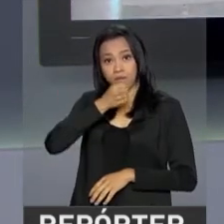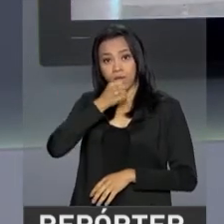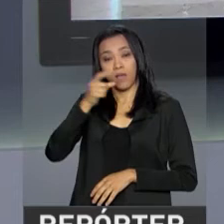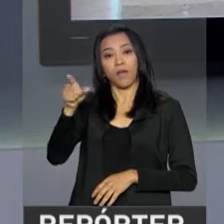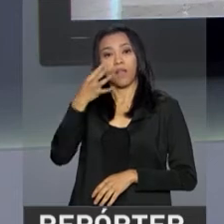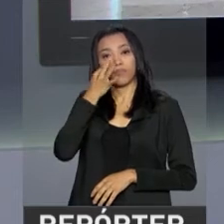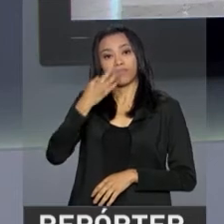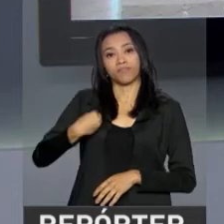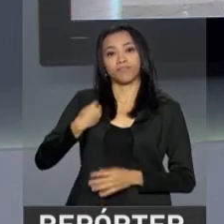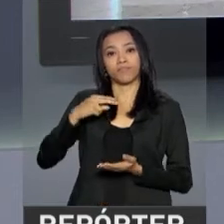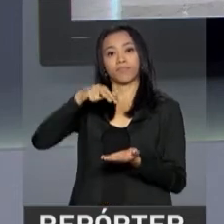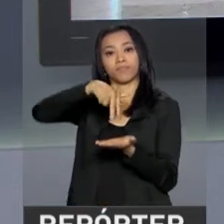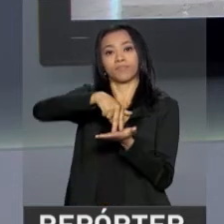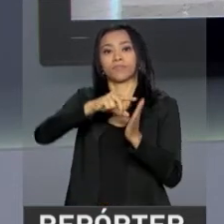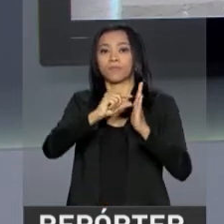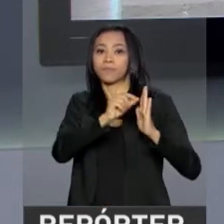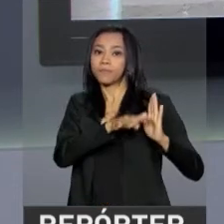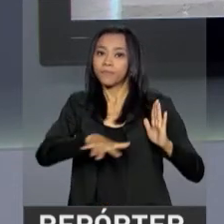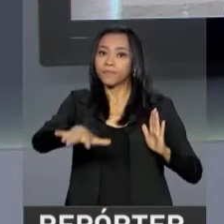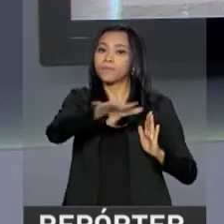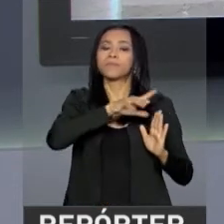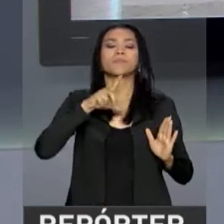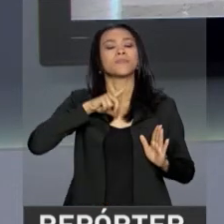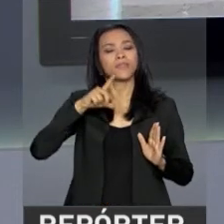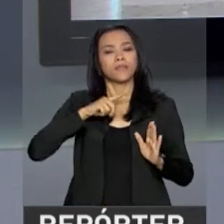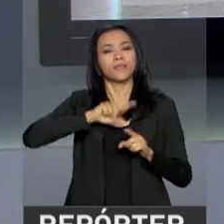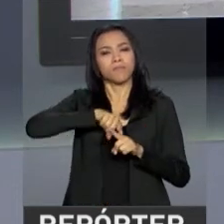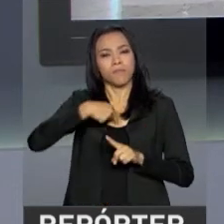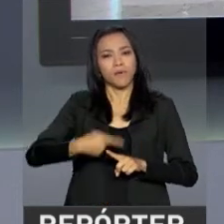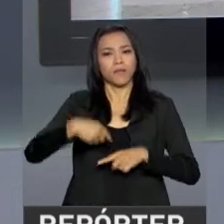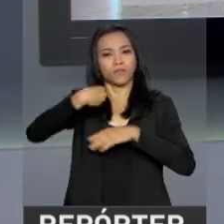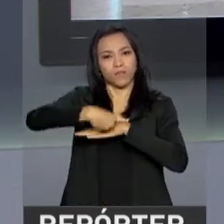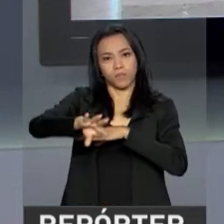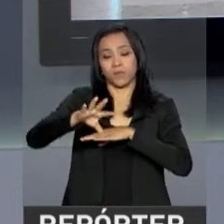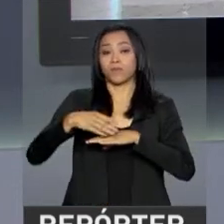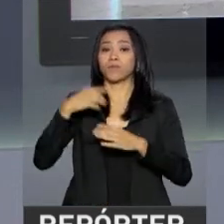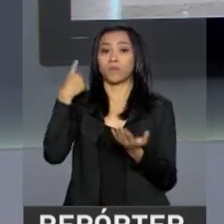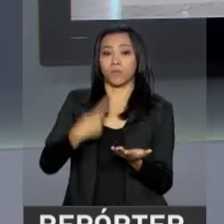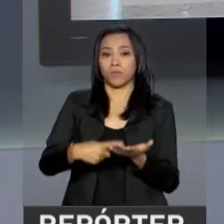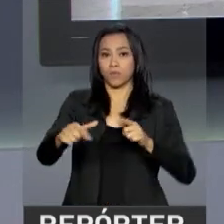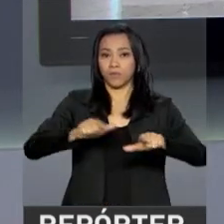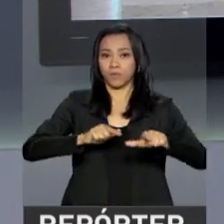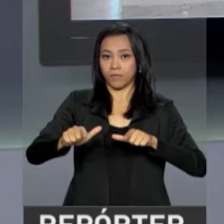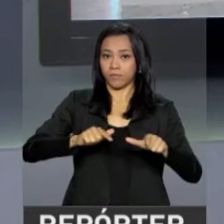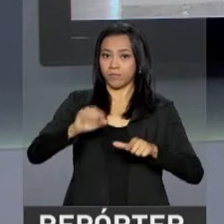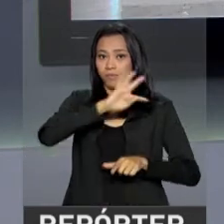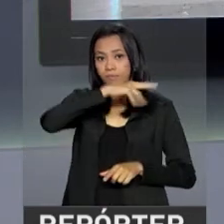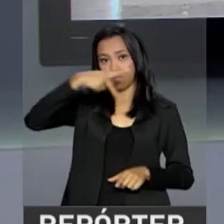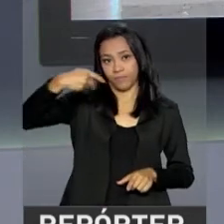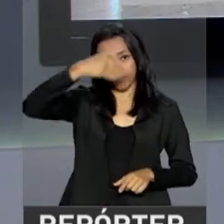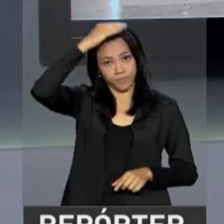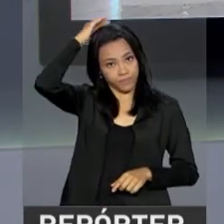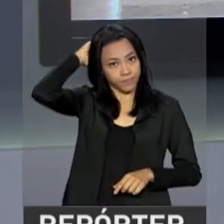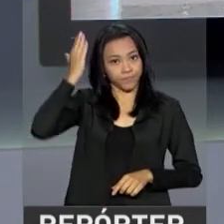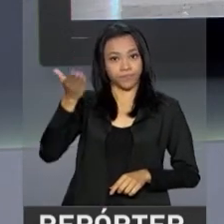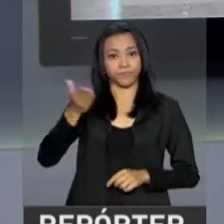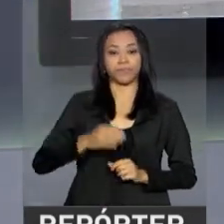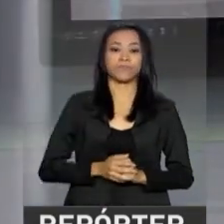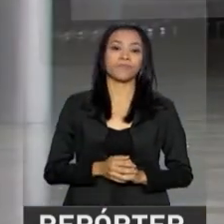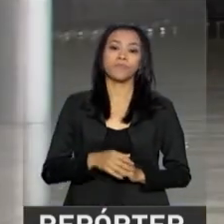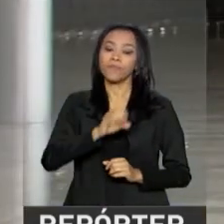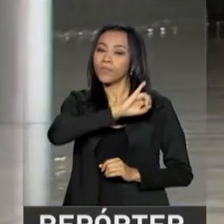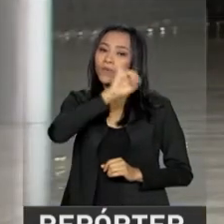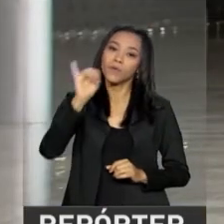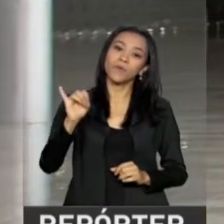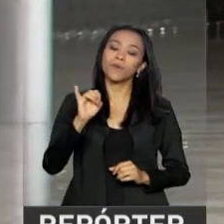no palácio do planalto e tem mais informações ao vivo sobre a agenda do presidente michel temer cabe lá ele